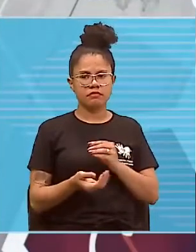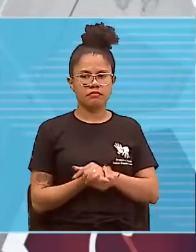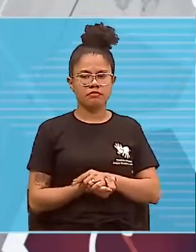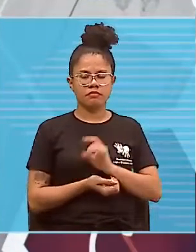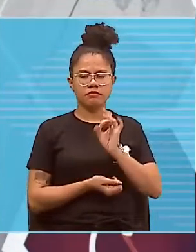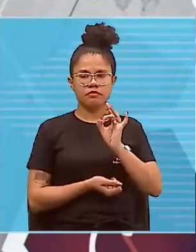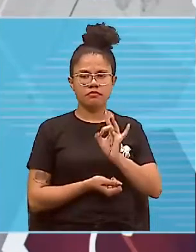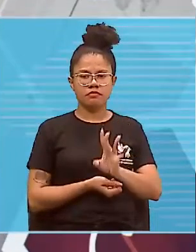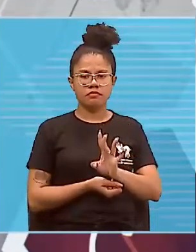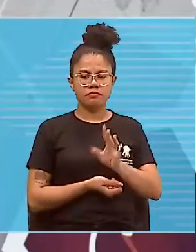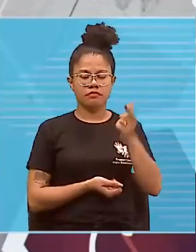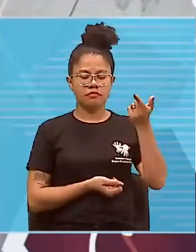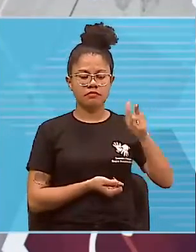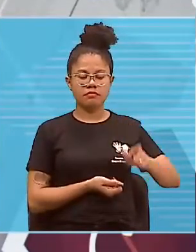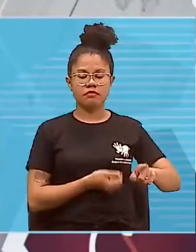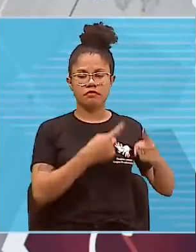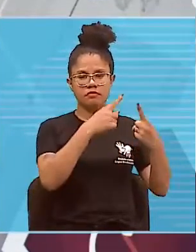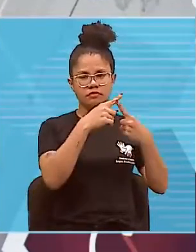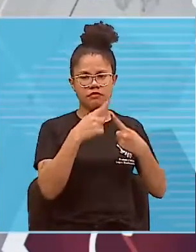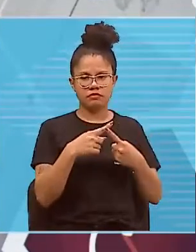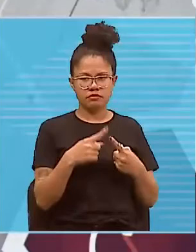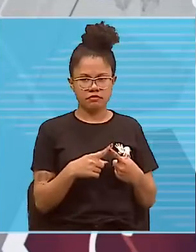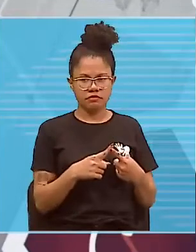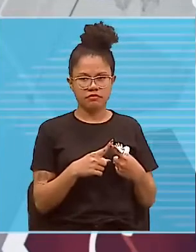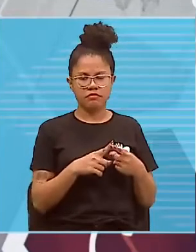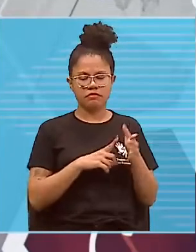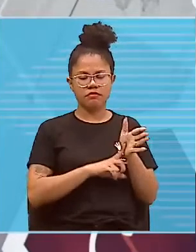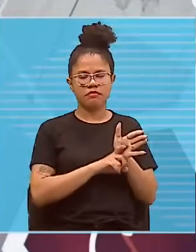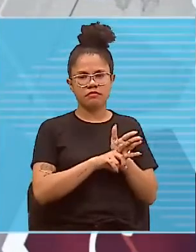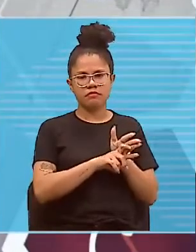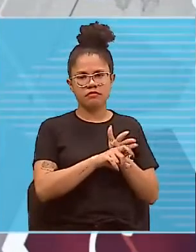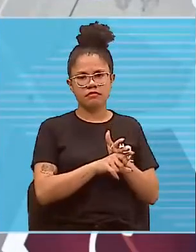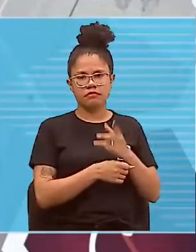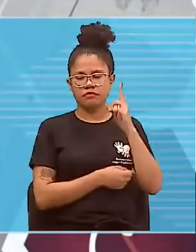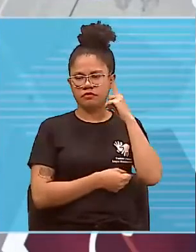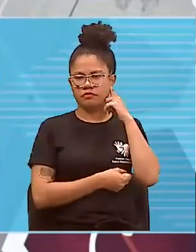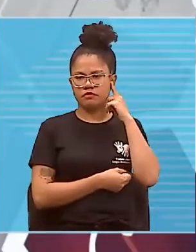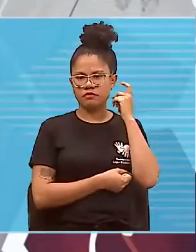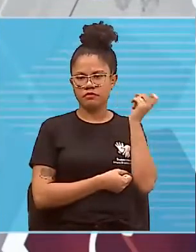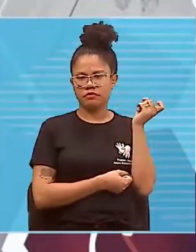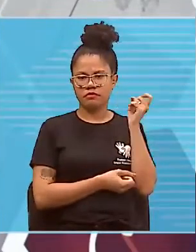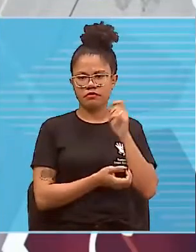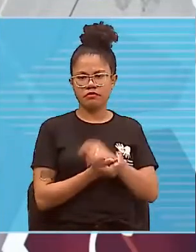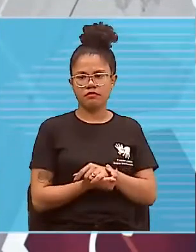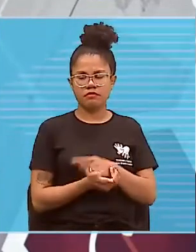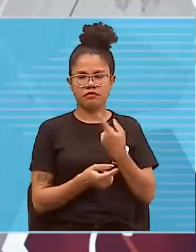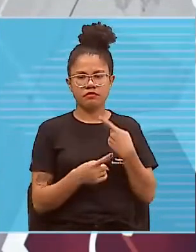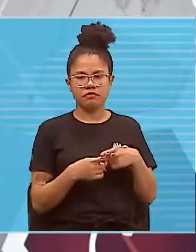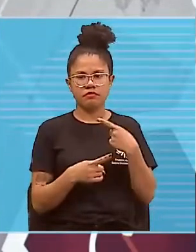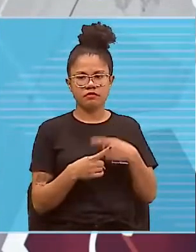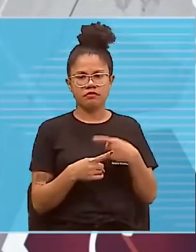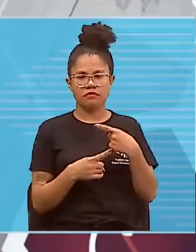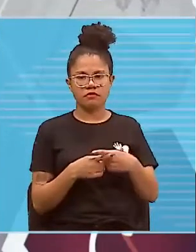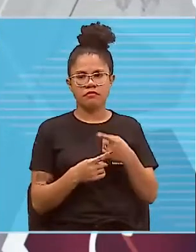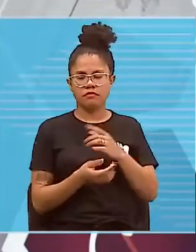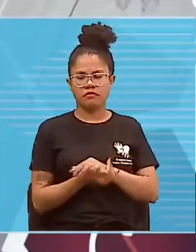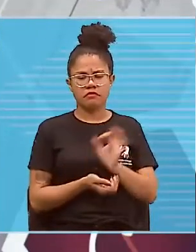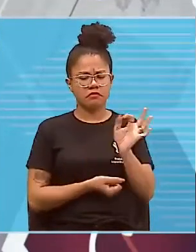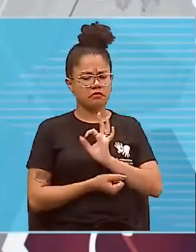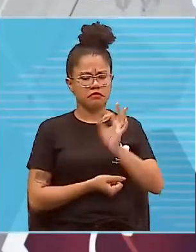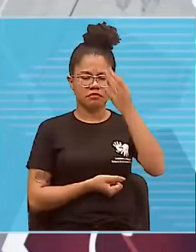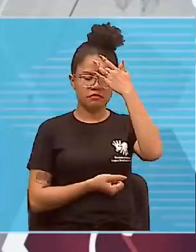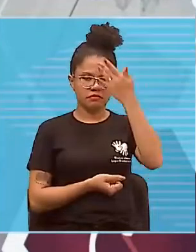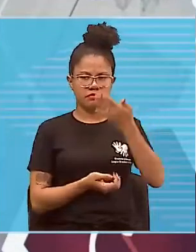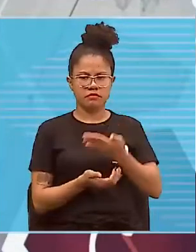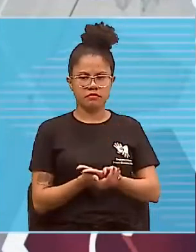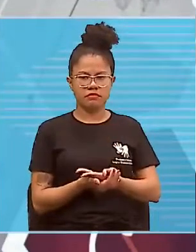outros tipos de ondas como o som porque não se acreditava que